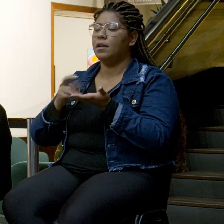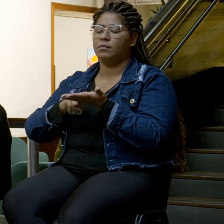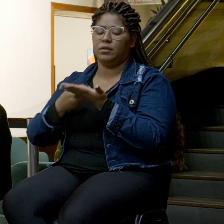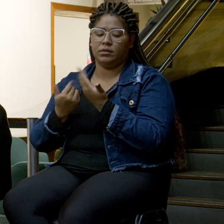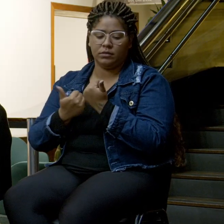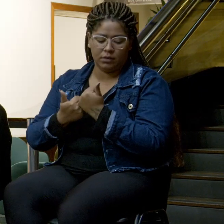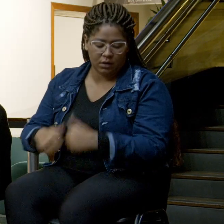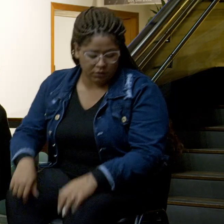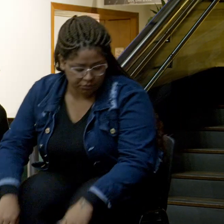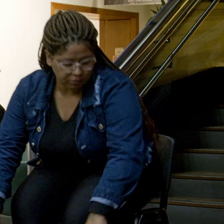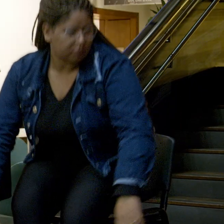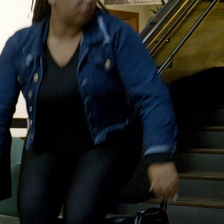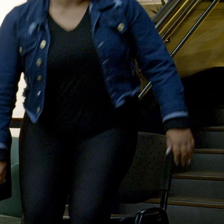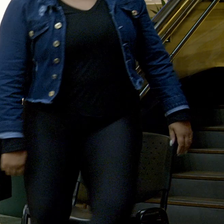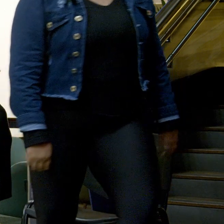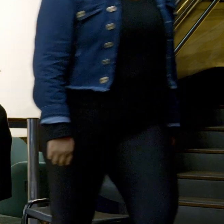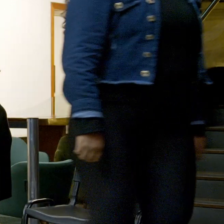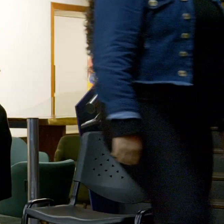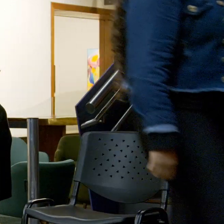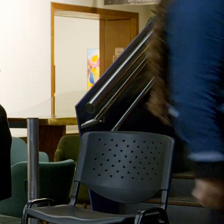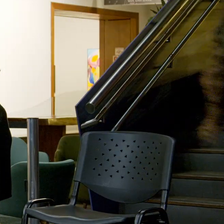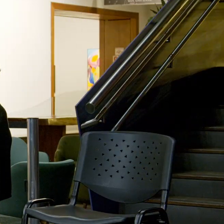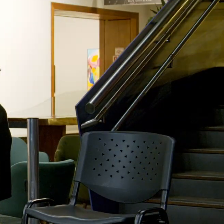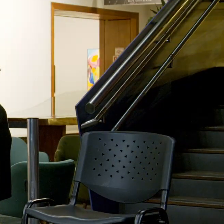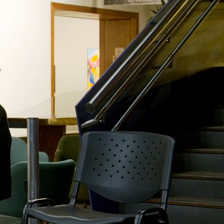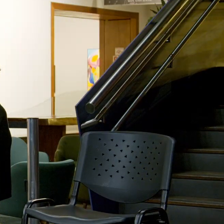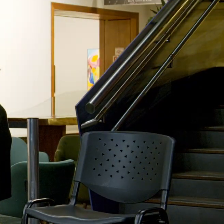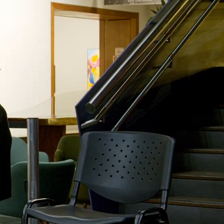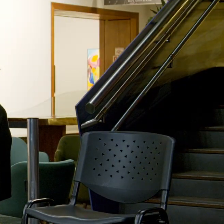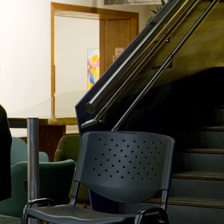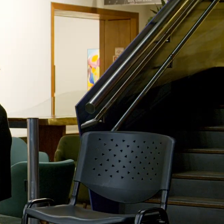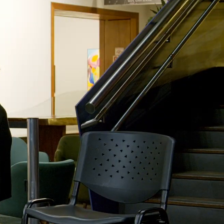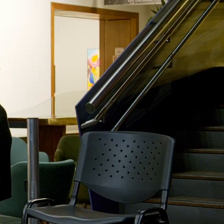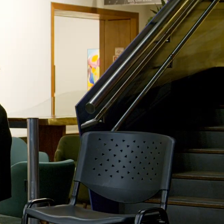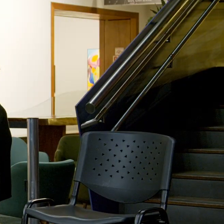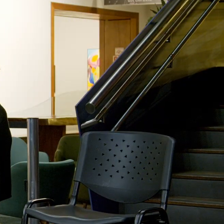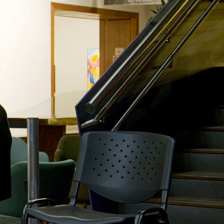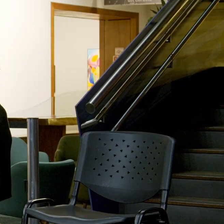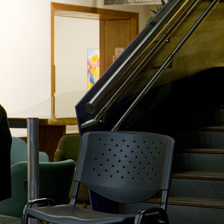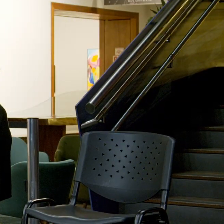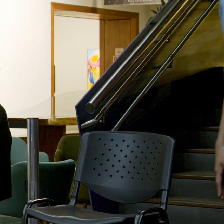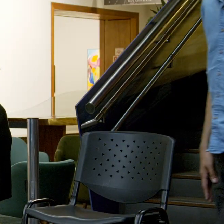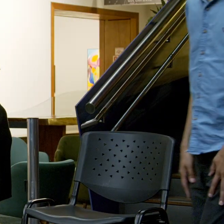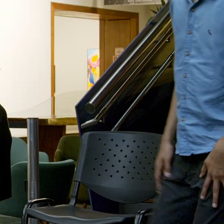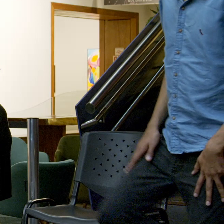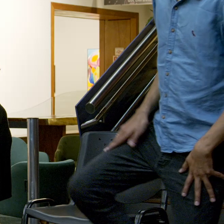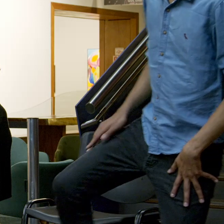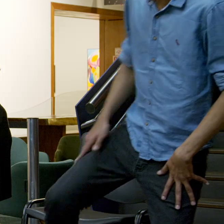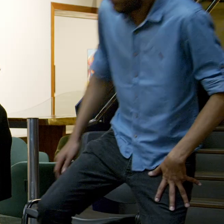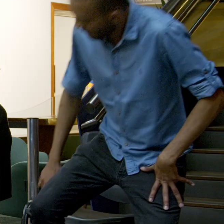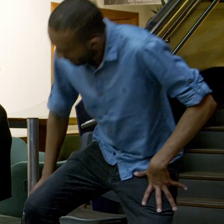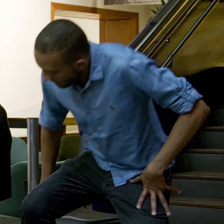a uma enorme orelha, configuram uma manifestação política. Ou ainda, as manifestações políticas